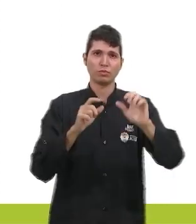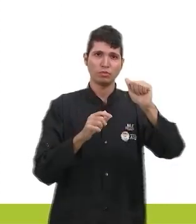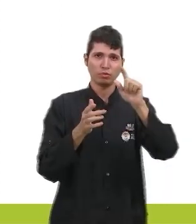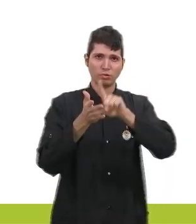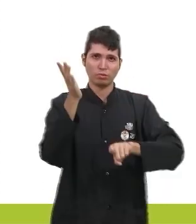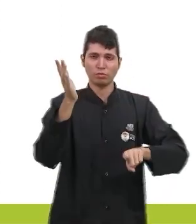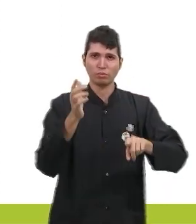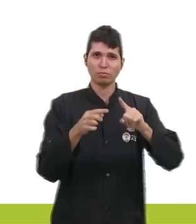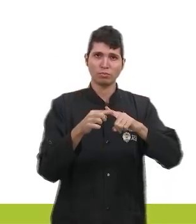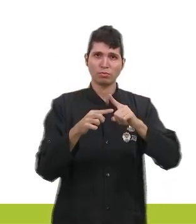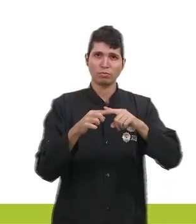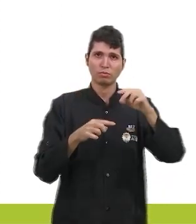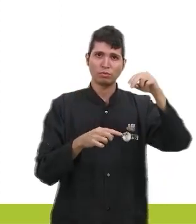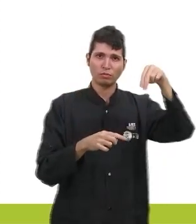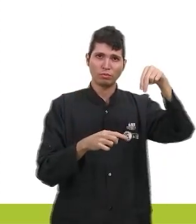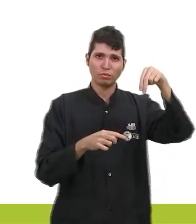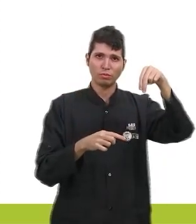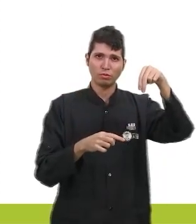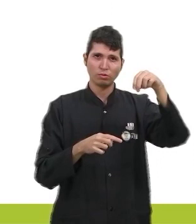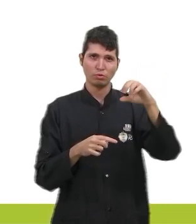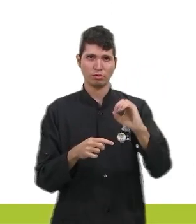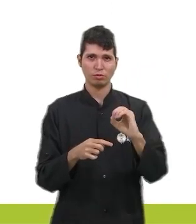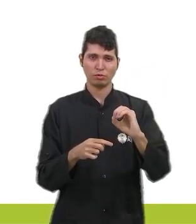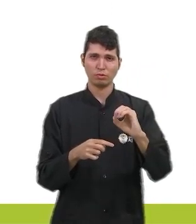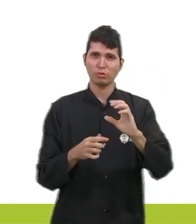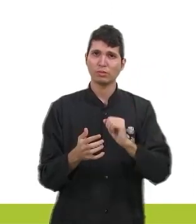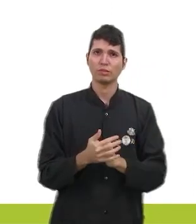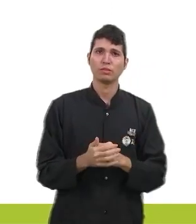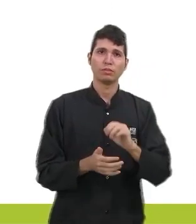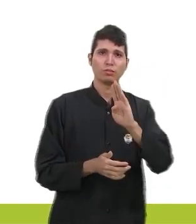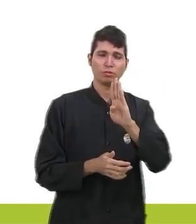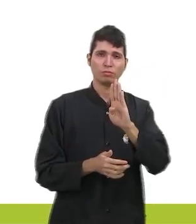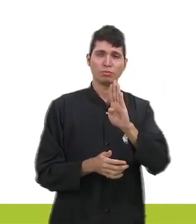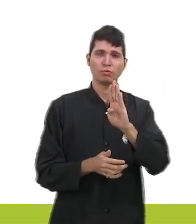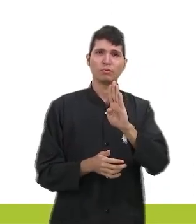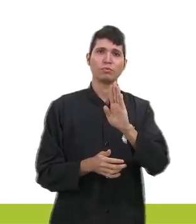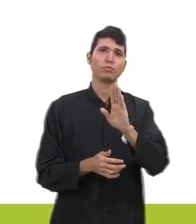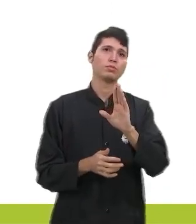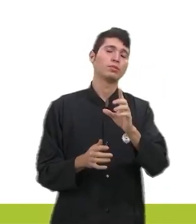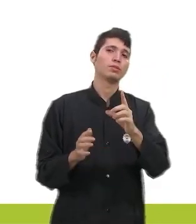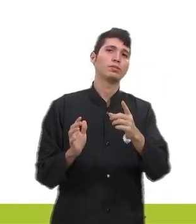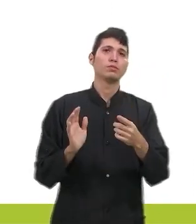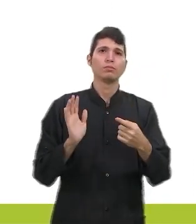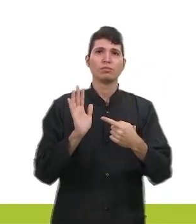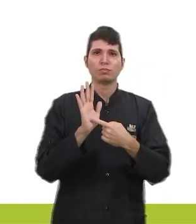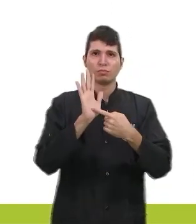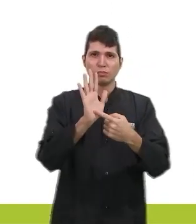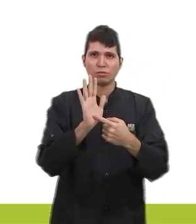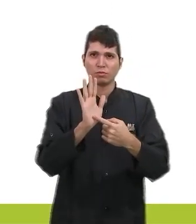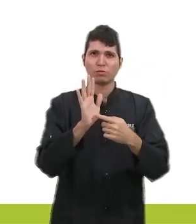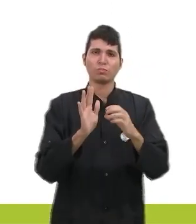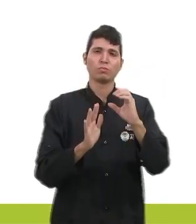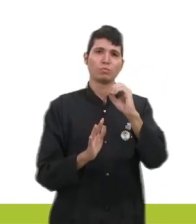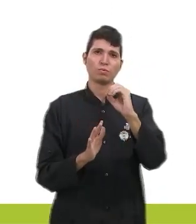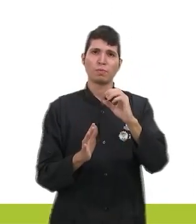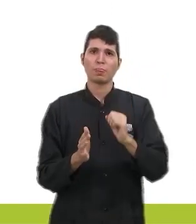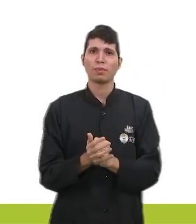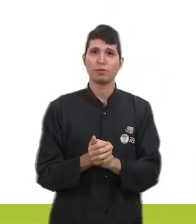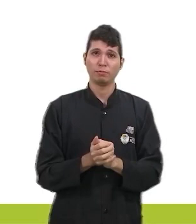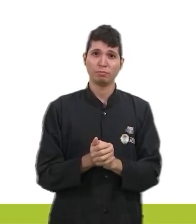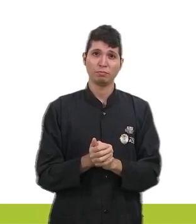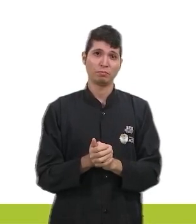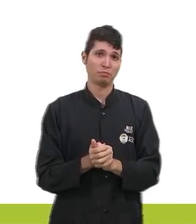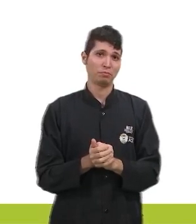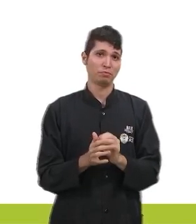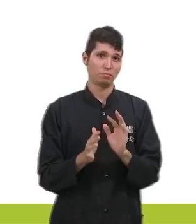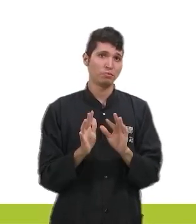porque aparece nitrogênio e oxigênio. B, também vai aparecer oxigênio. Então, ficamos aí entre C, D